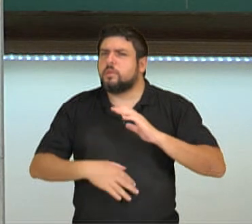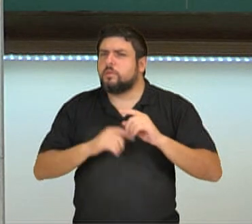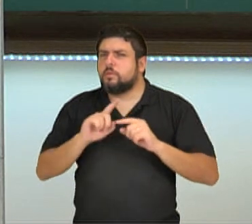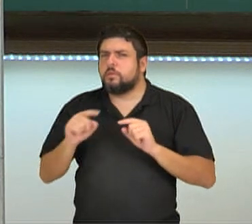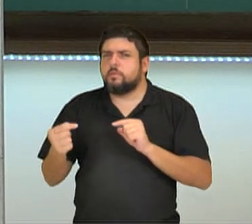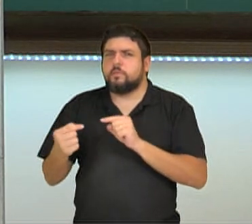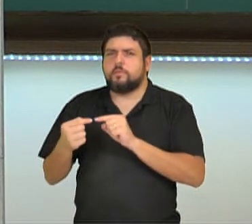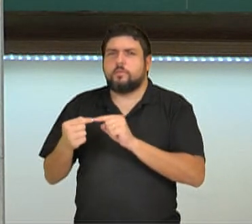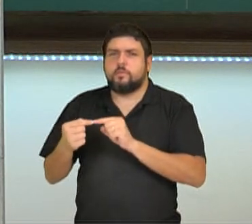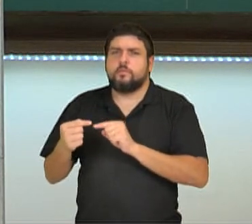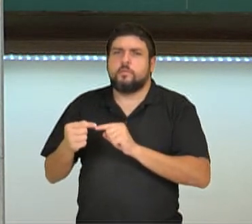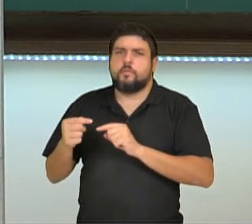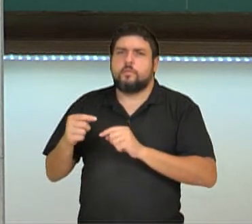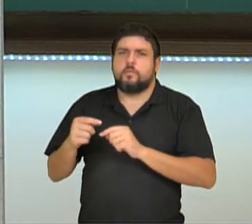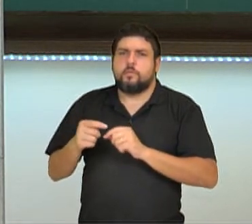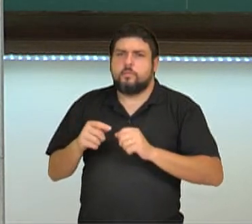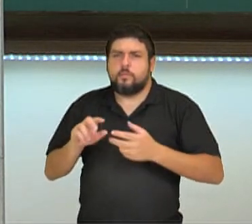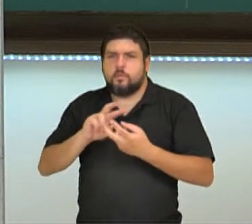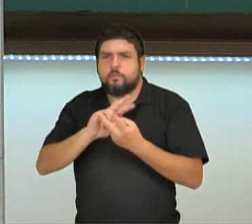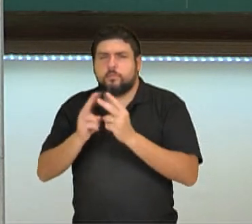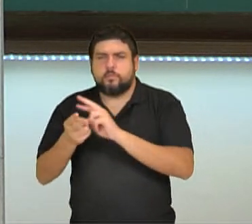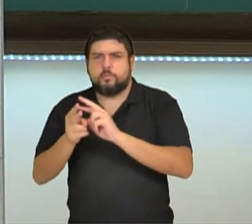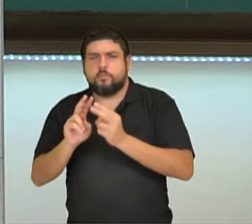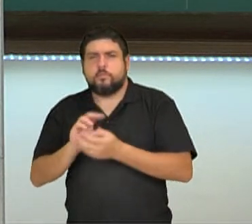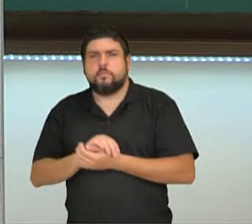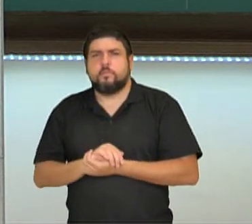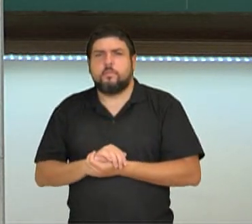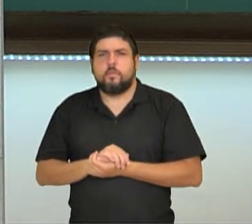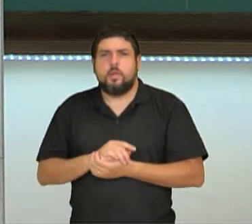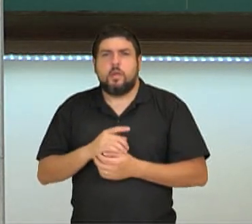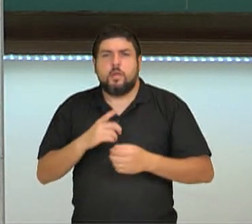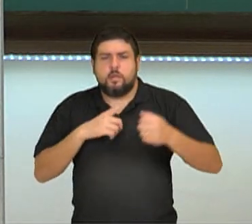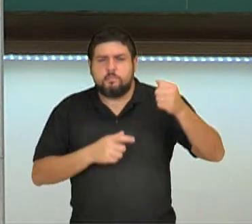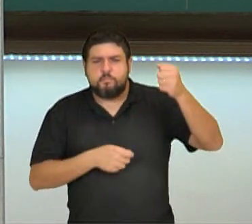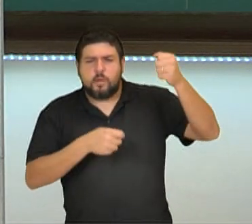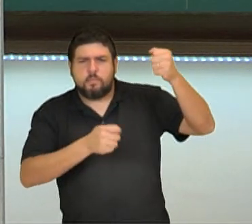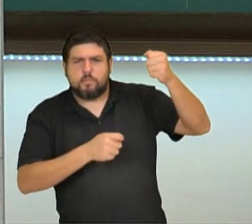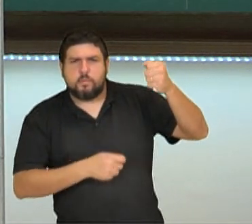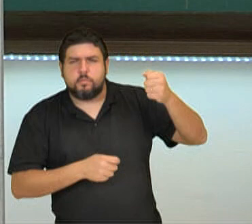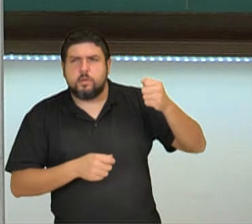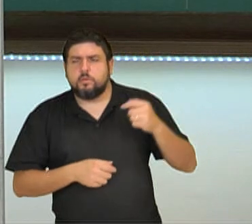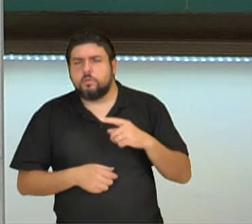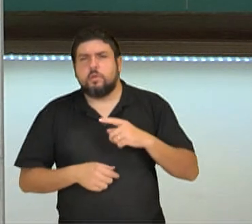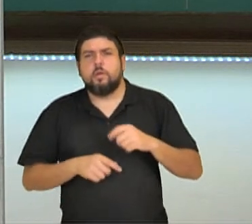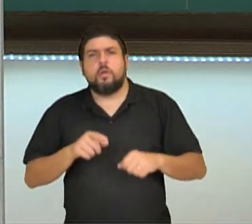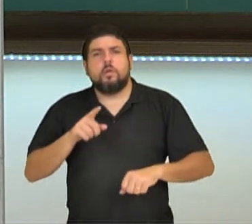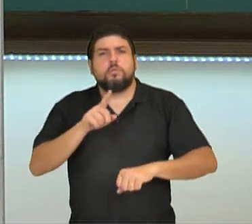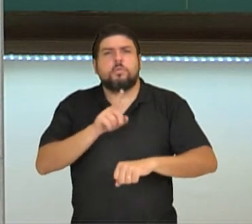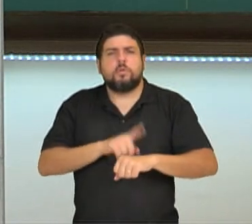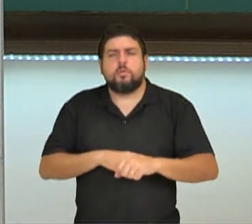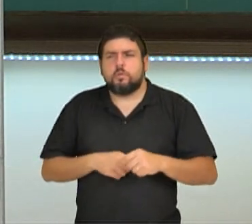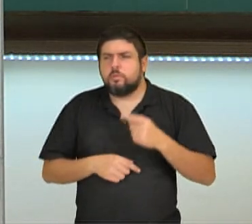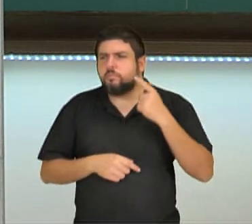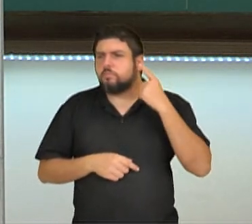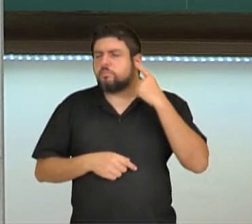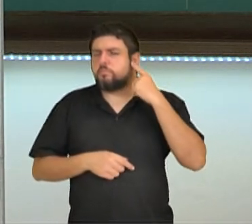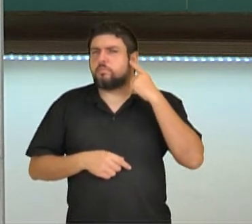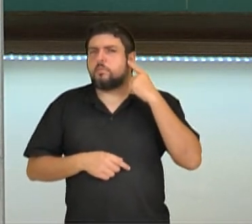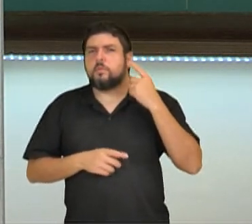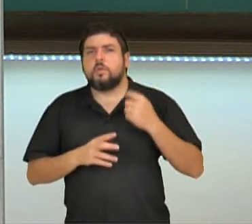É ele que tem aquele som que quando a gente escuta, a gente já lembra de capoeira, né? É aquela